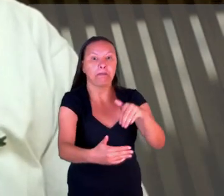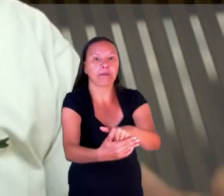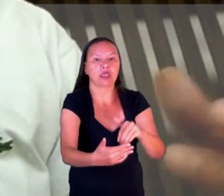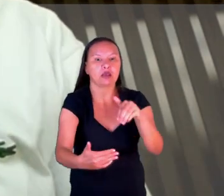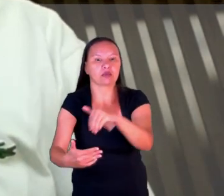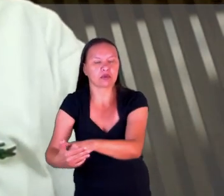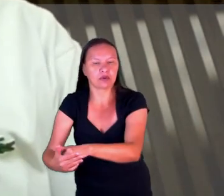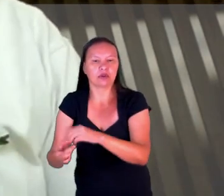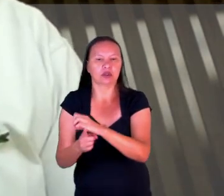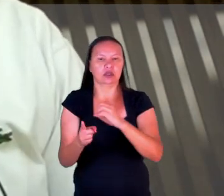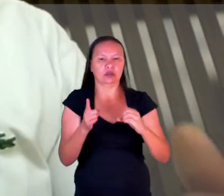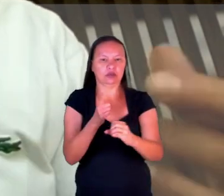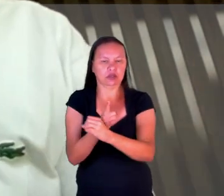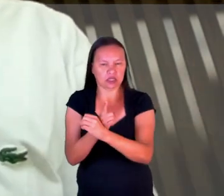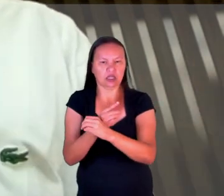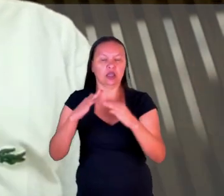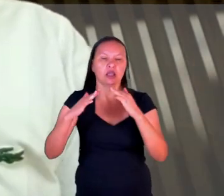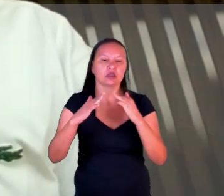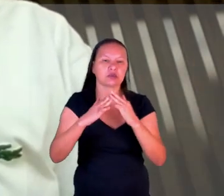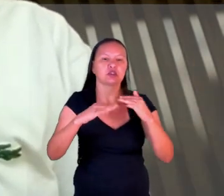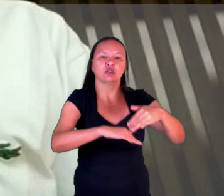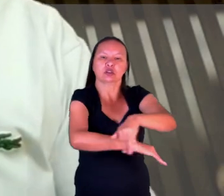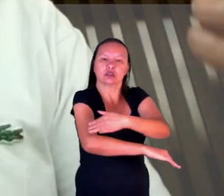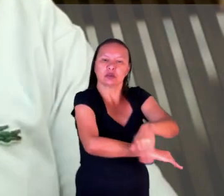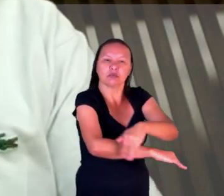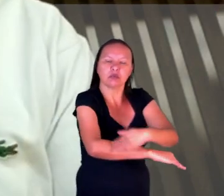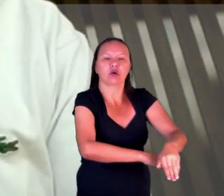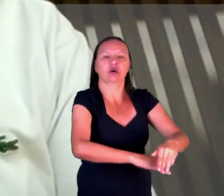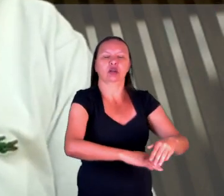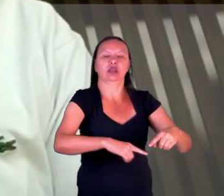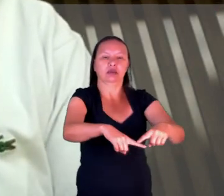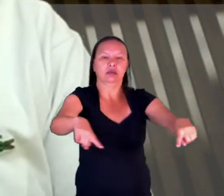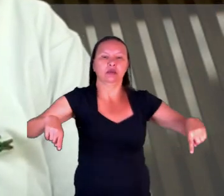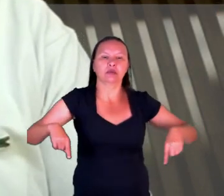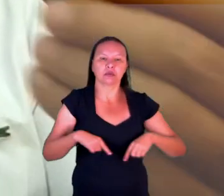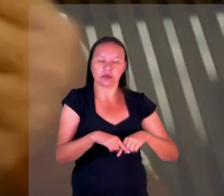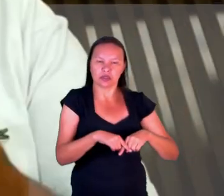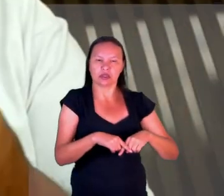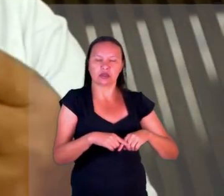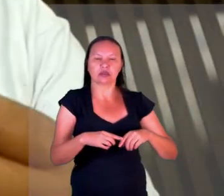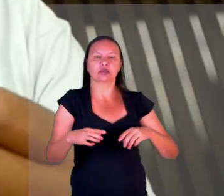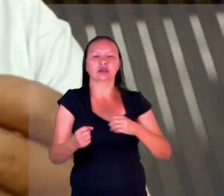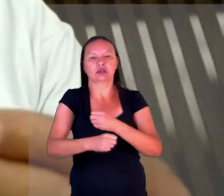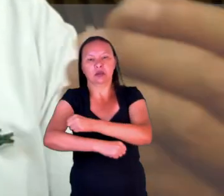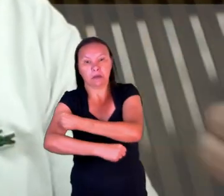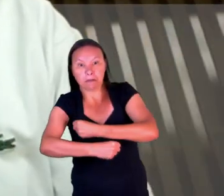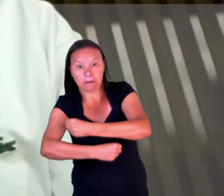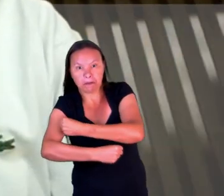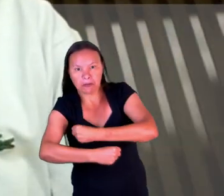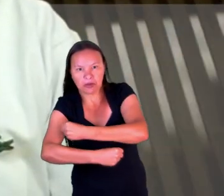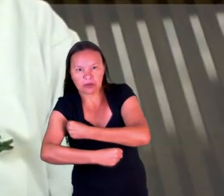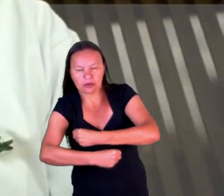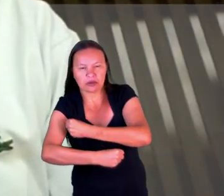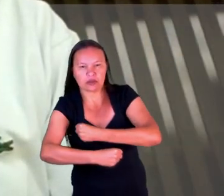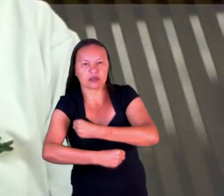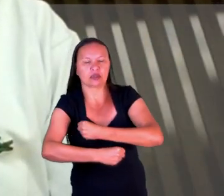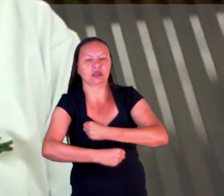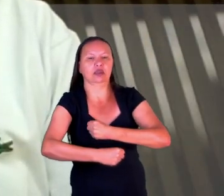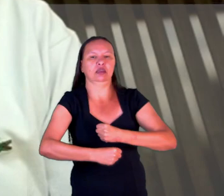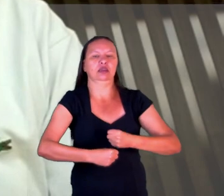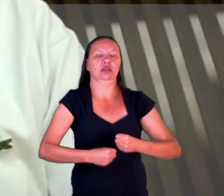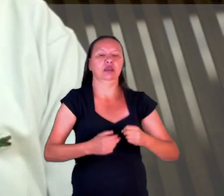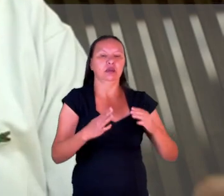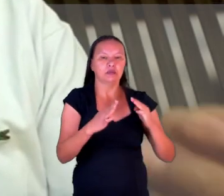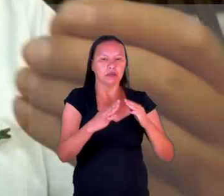caso da população de rua as cozinhas do centro muitas vezes no centro as cozinhas mais periféricas atuando mais na na na